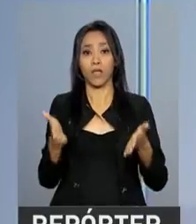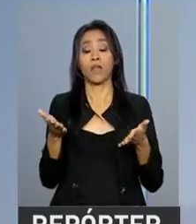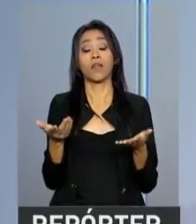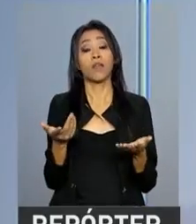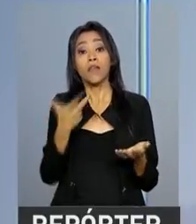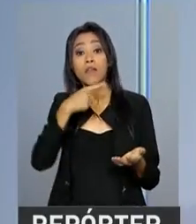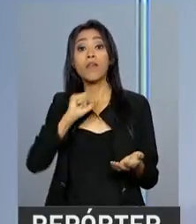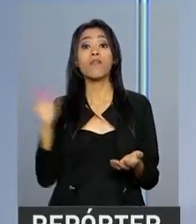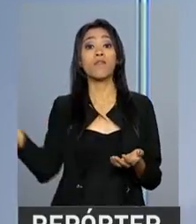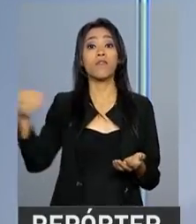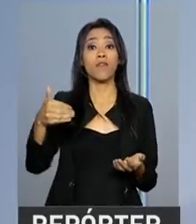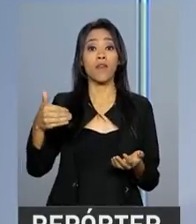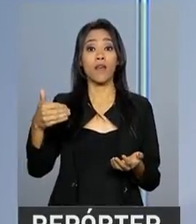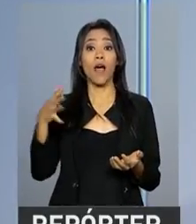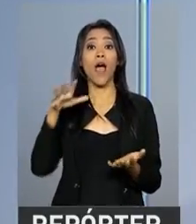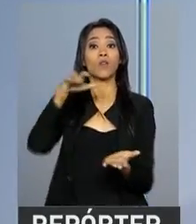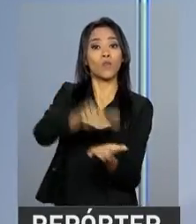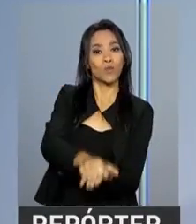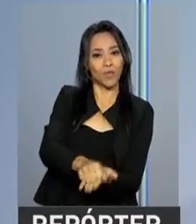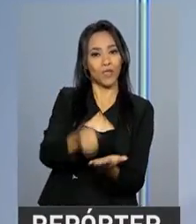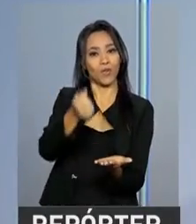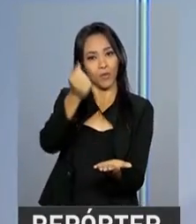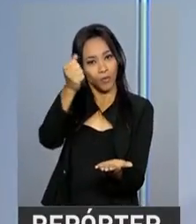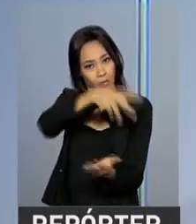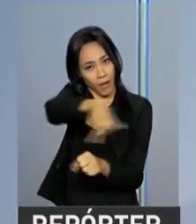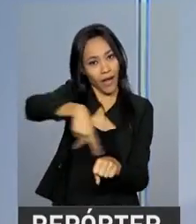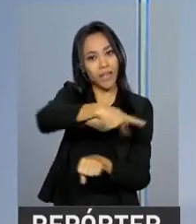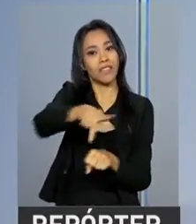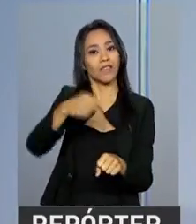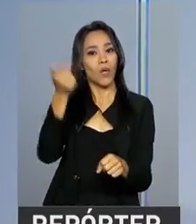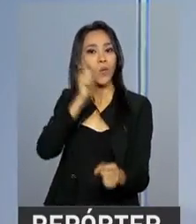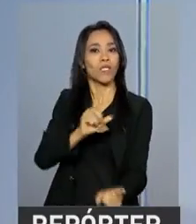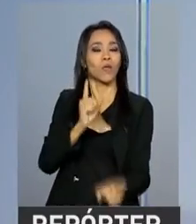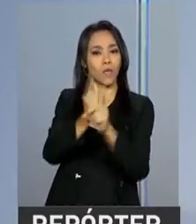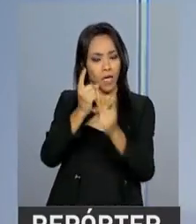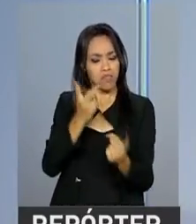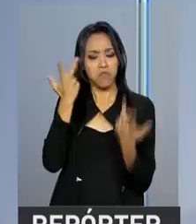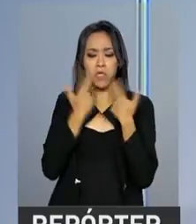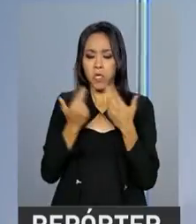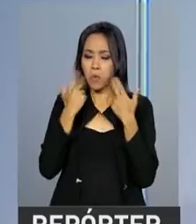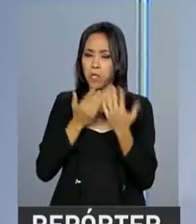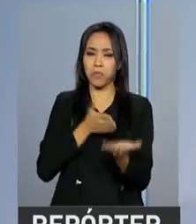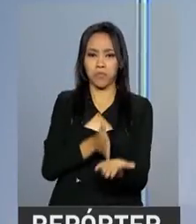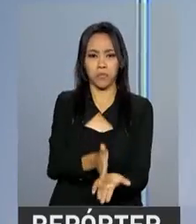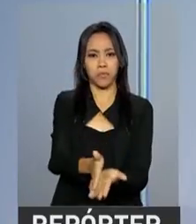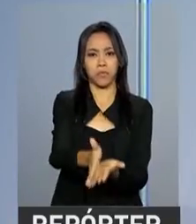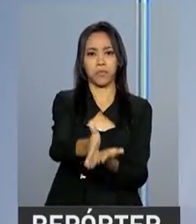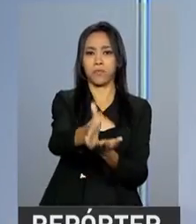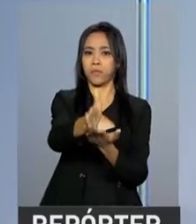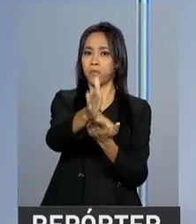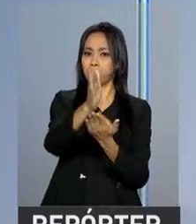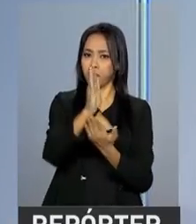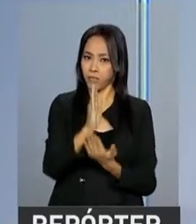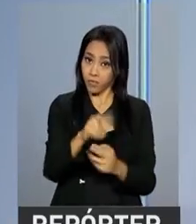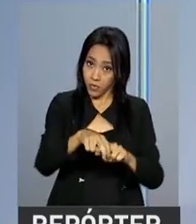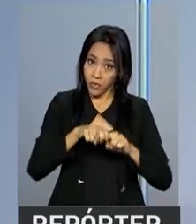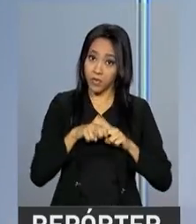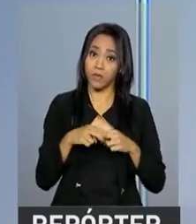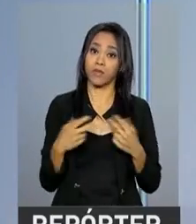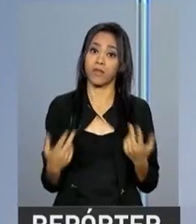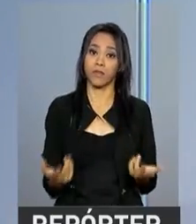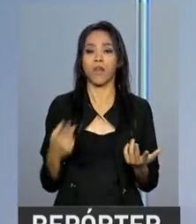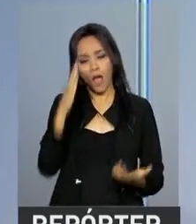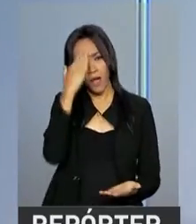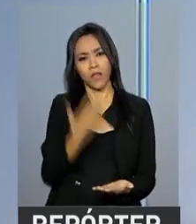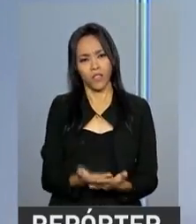e quem vier depois de mim encontrará um país em que a locomotiva pode andar tranquilamente porque os trilhos estarão colocados. Portanto,